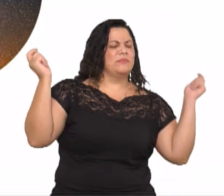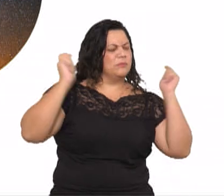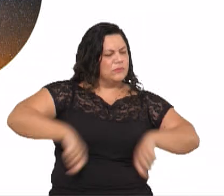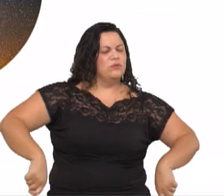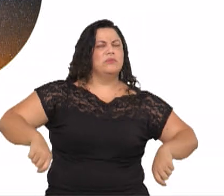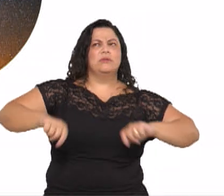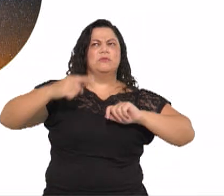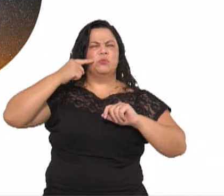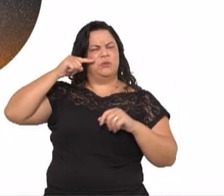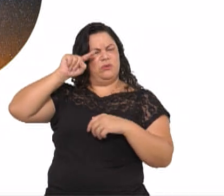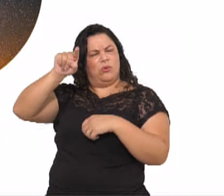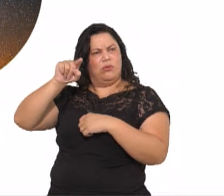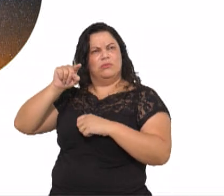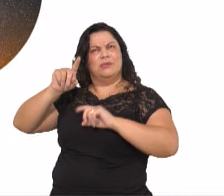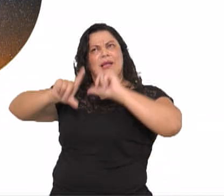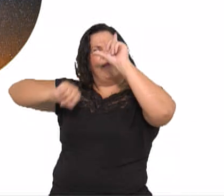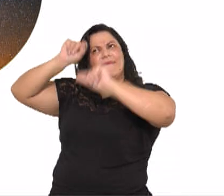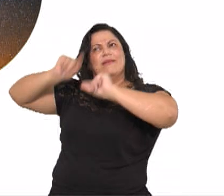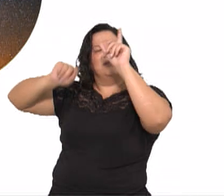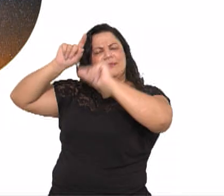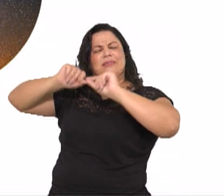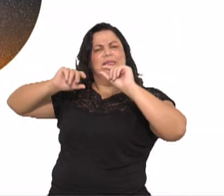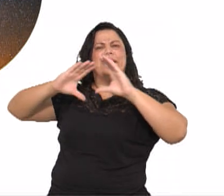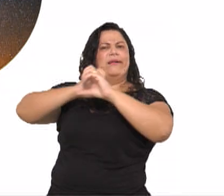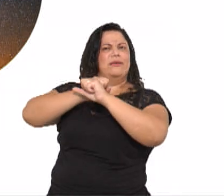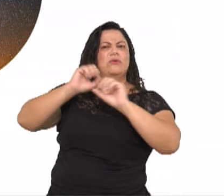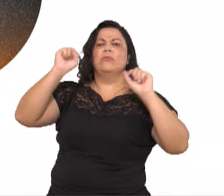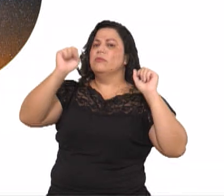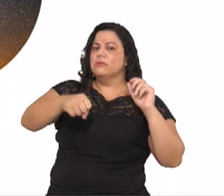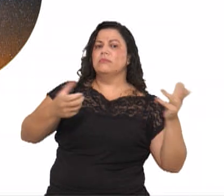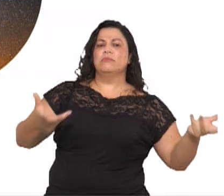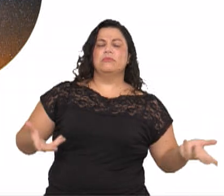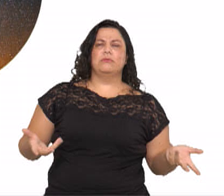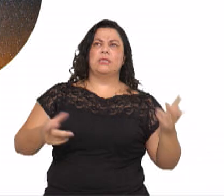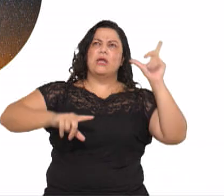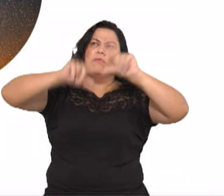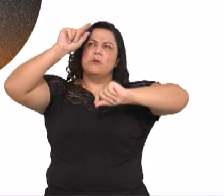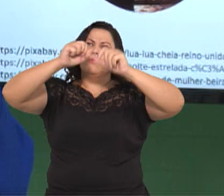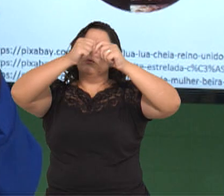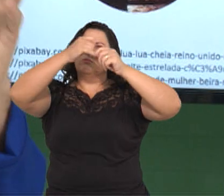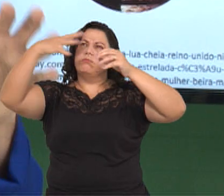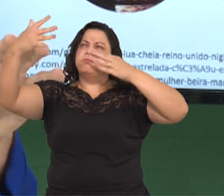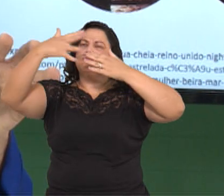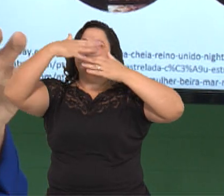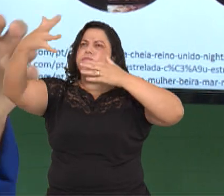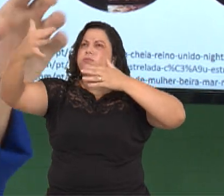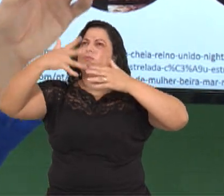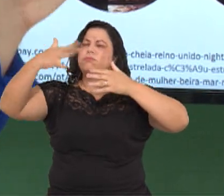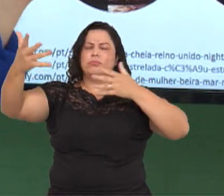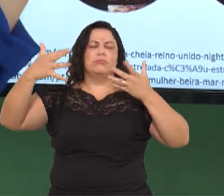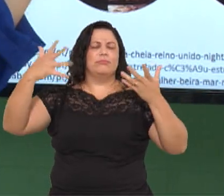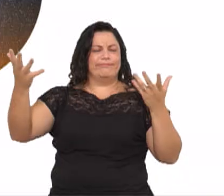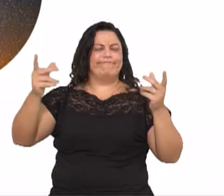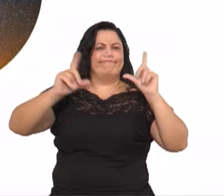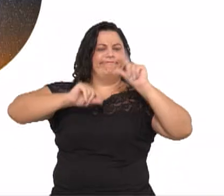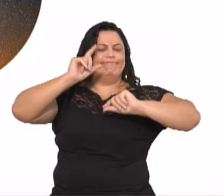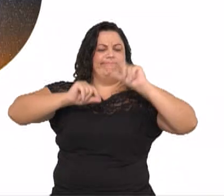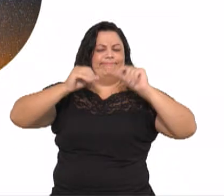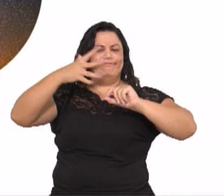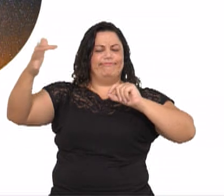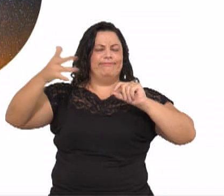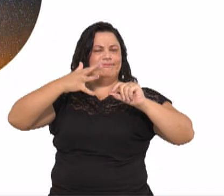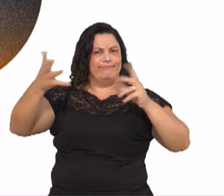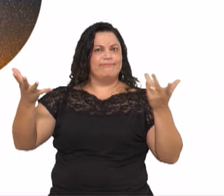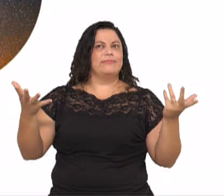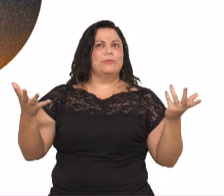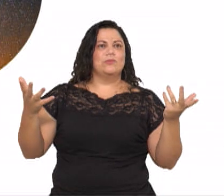Você consegue ver à noite algumas estrelas? Com certeza. Algumas mais brilhantes, outras não tanto. A lua, a